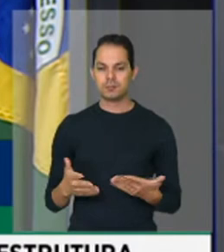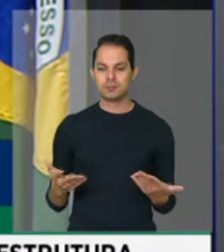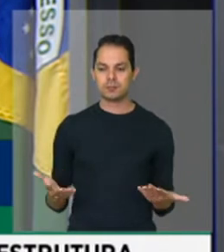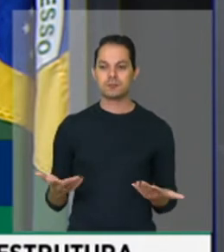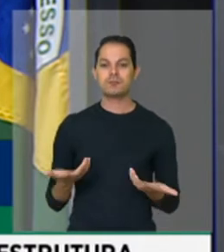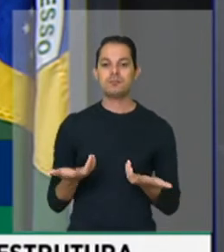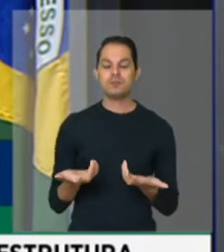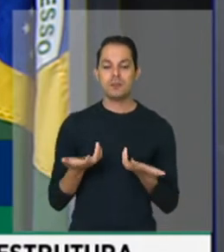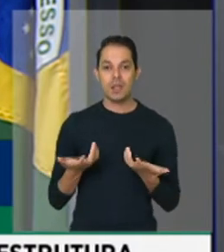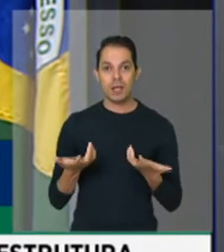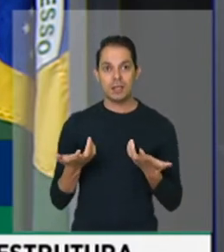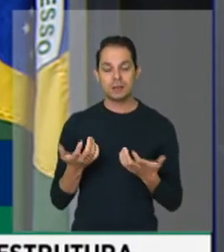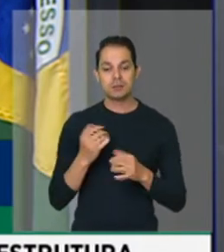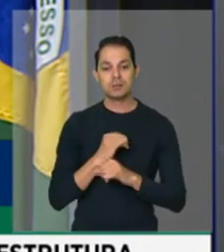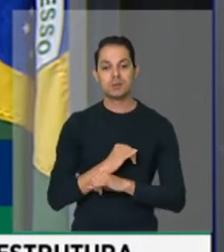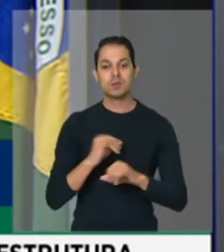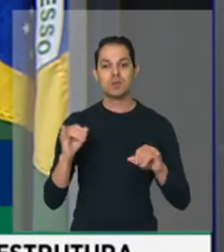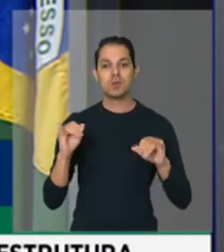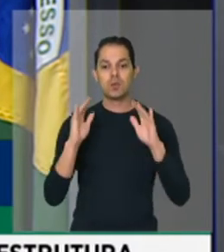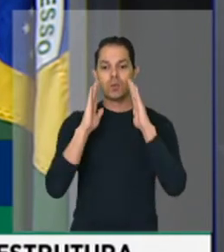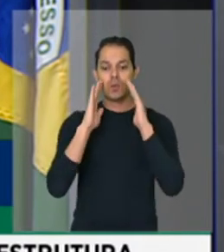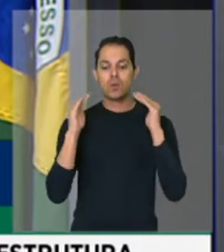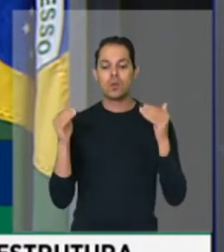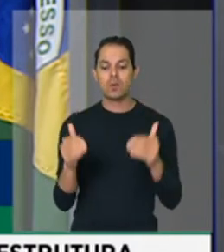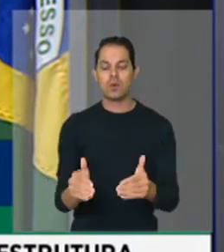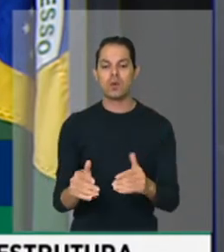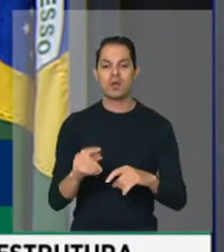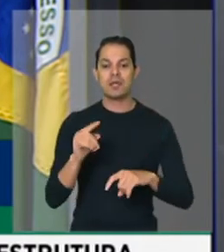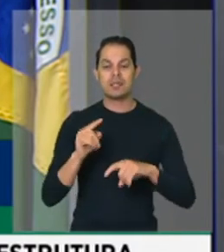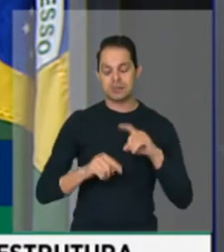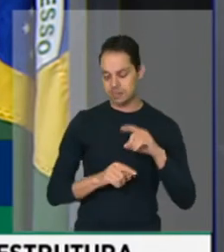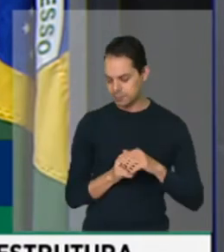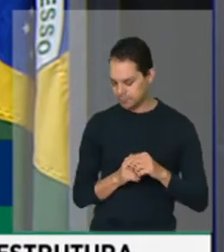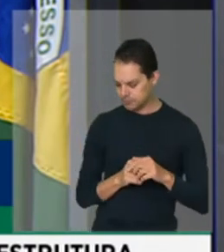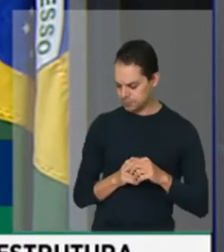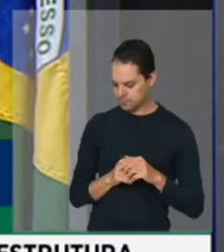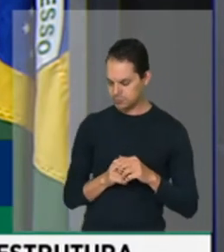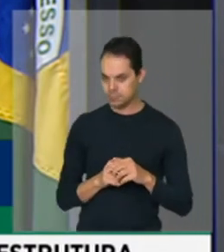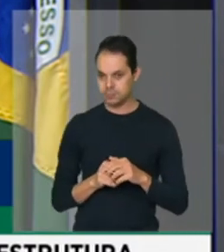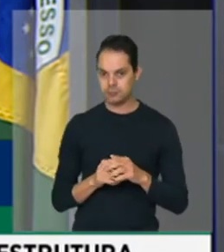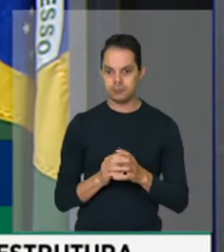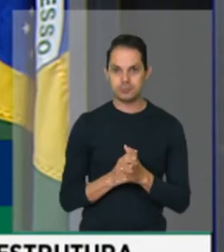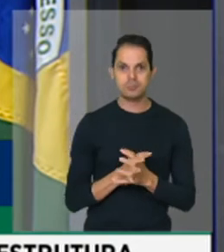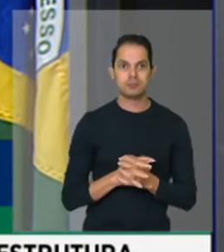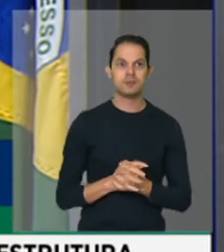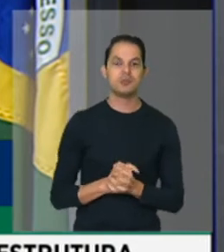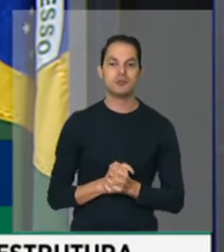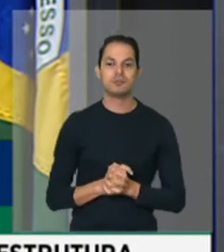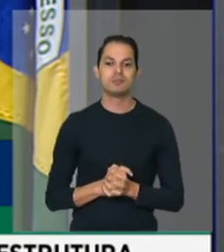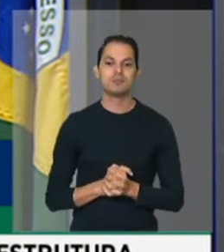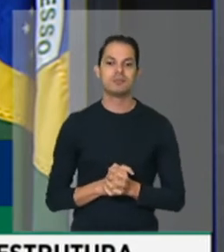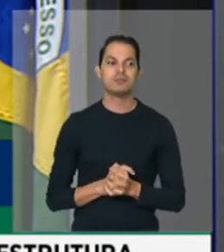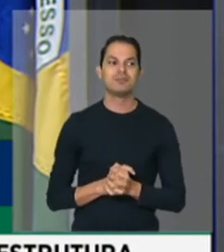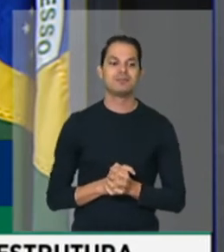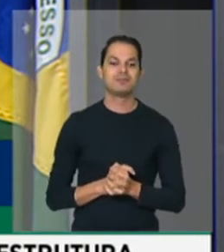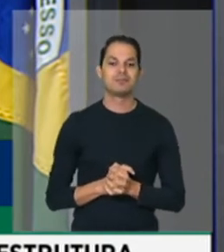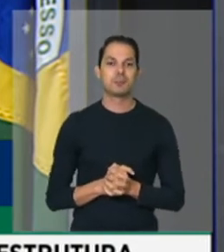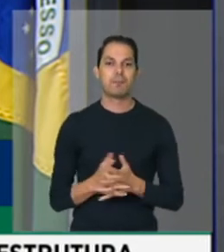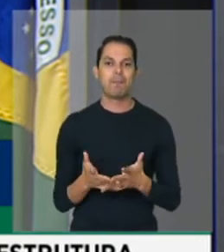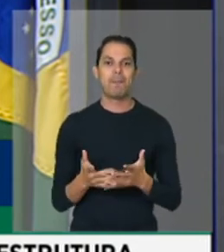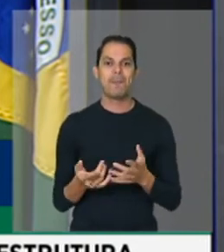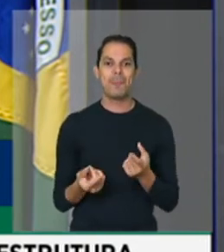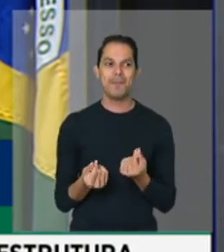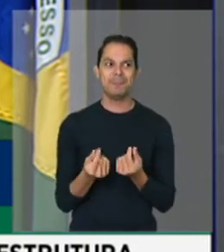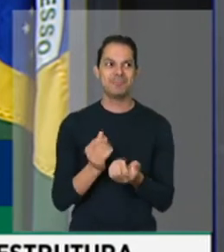querendo ressaltar que esse instrumento poderá complementar os investimentos necessários